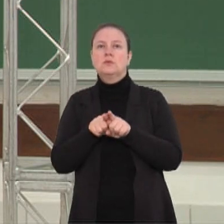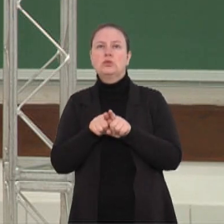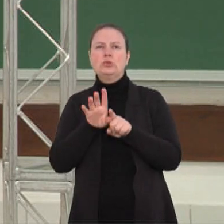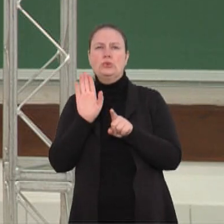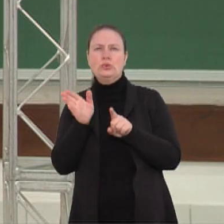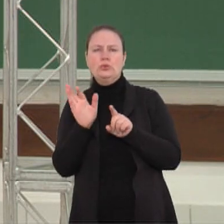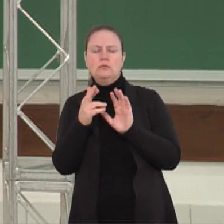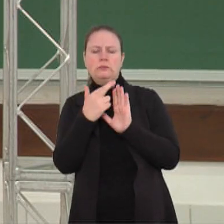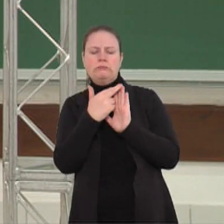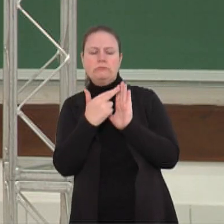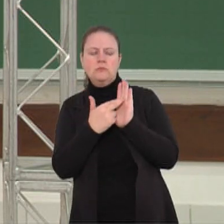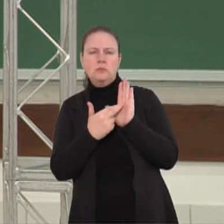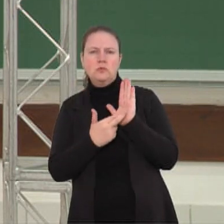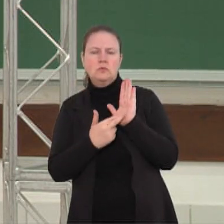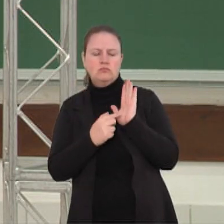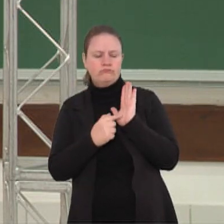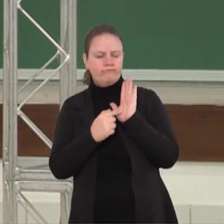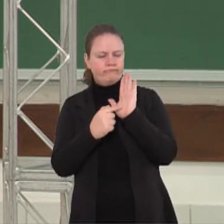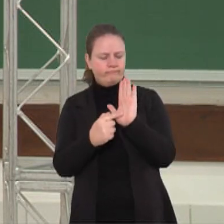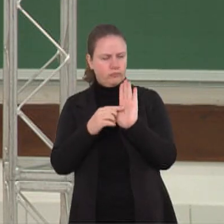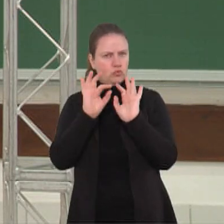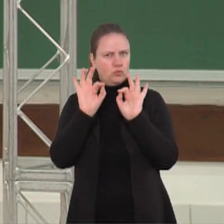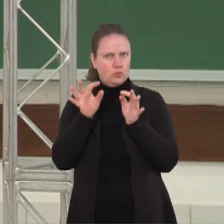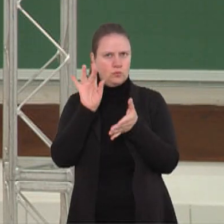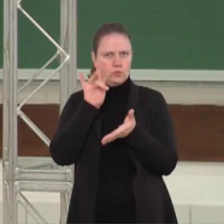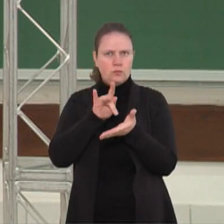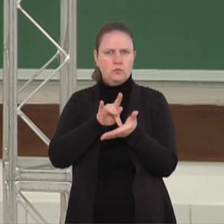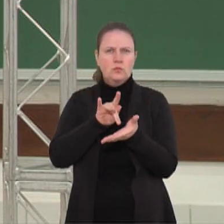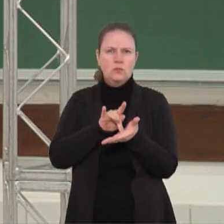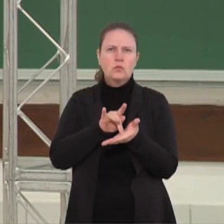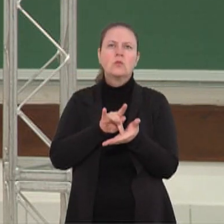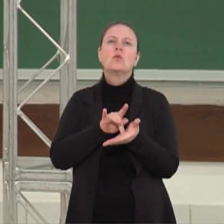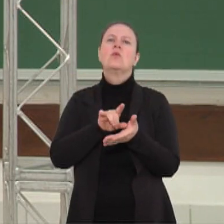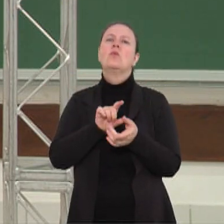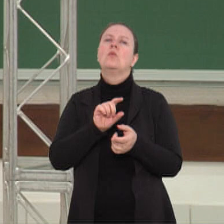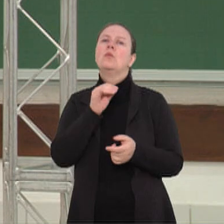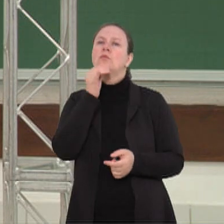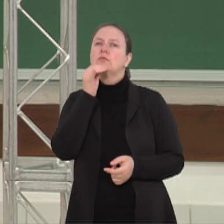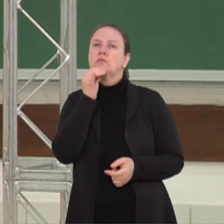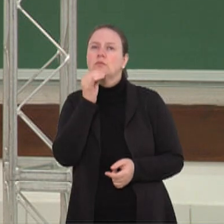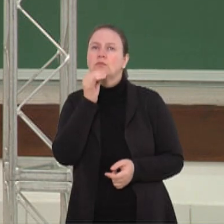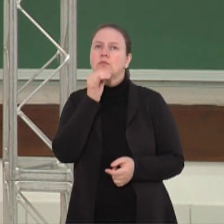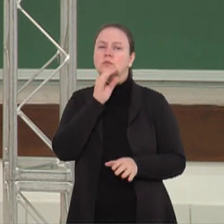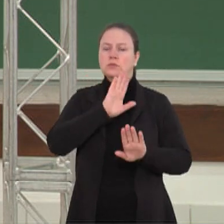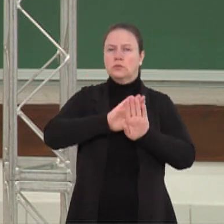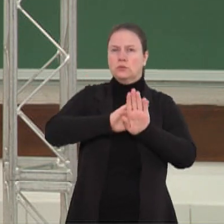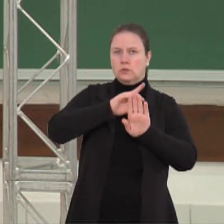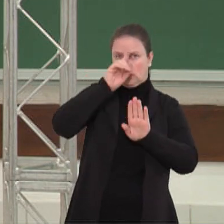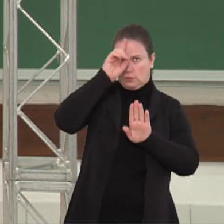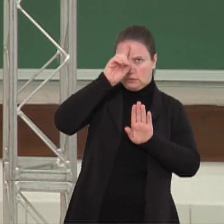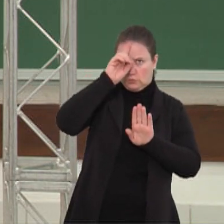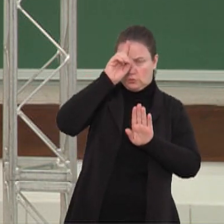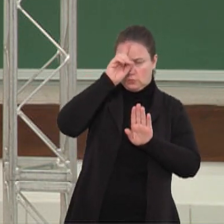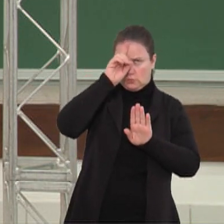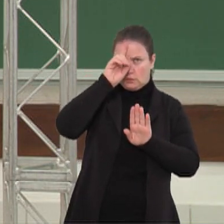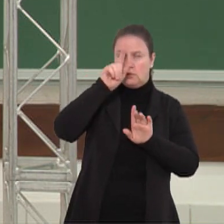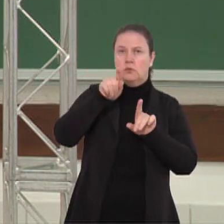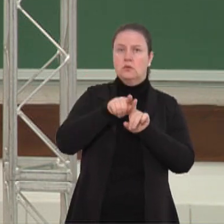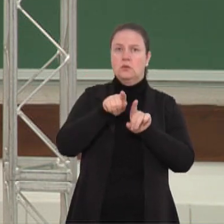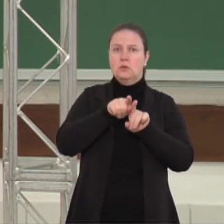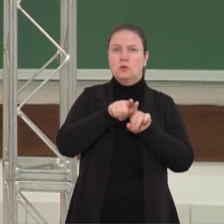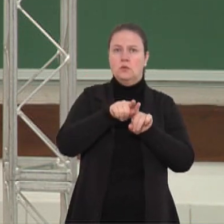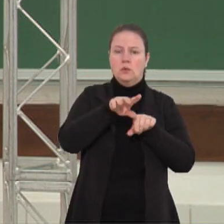já pré-estabelecidos, de, por exemplo, coisas de ideologia, de saber os horários